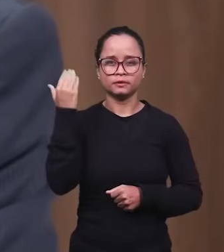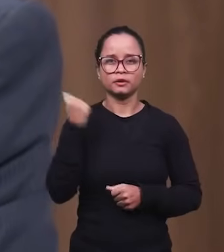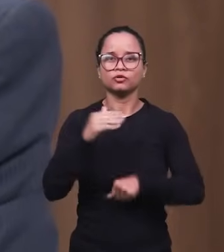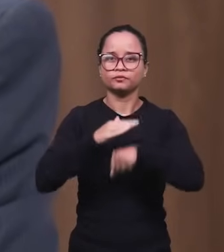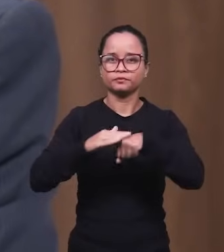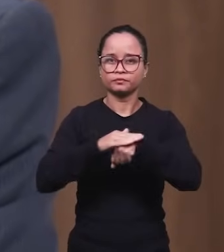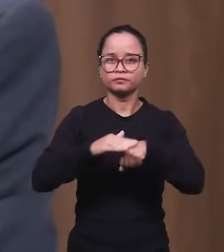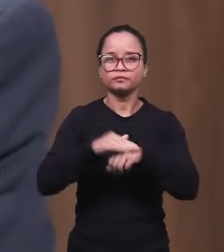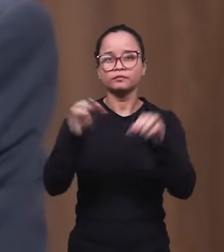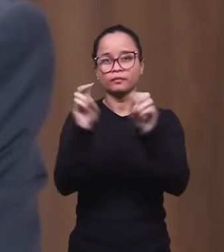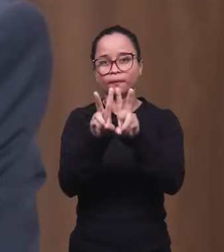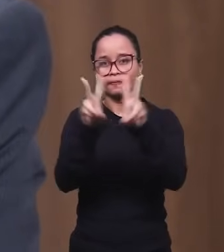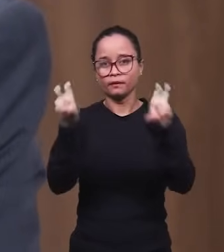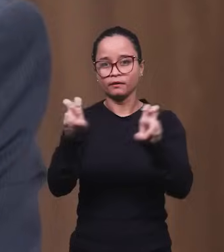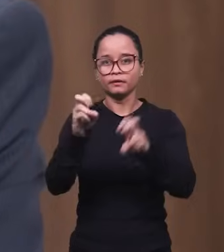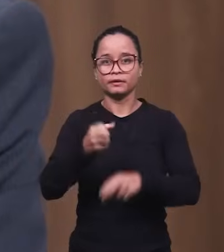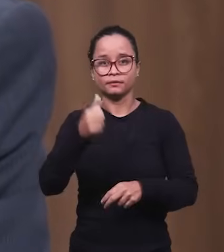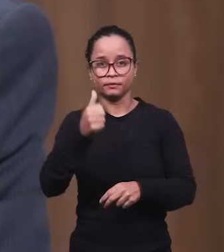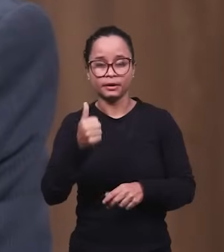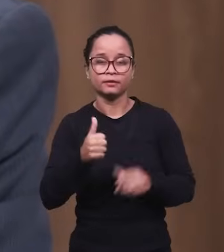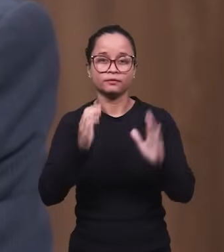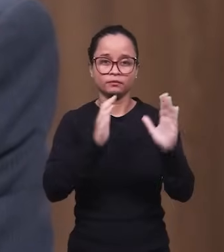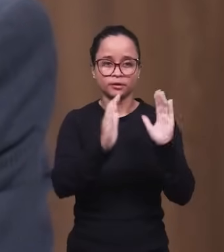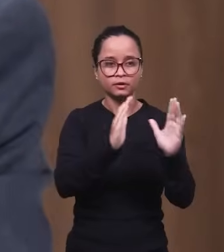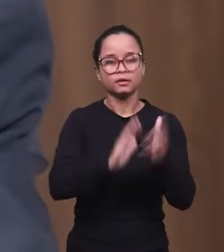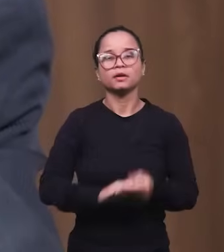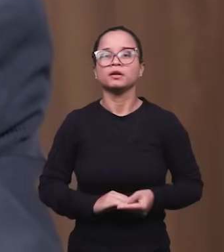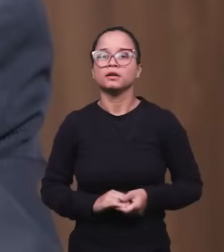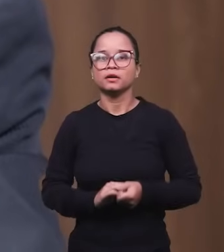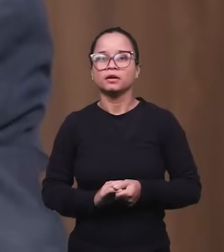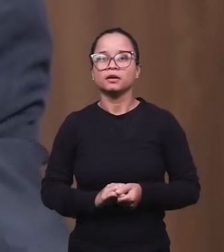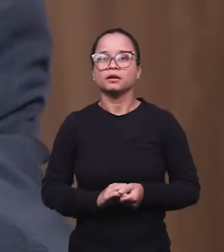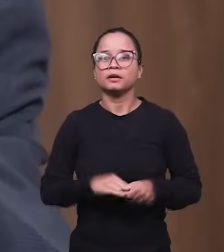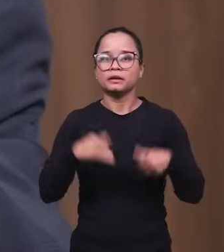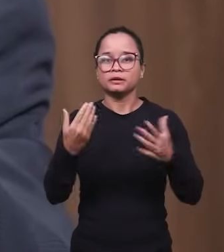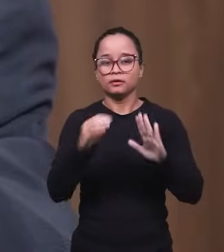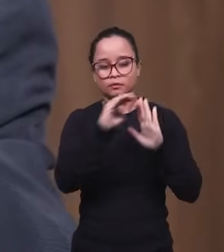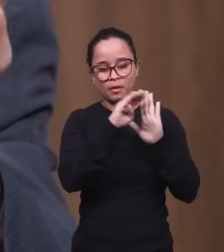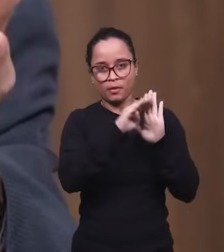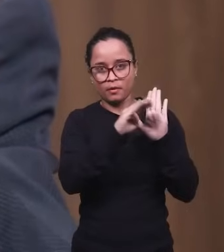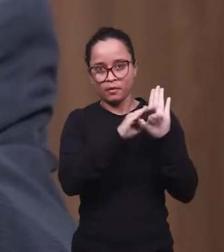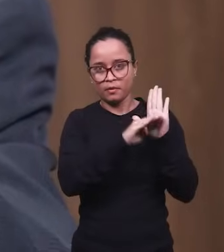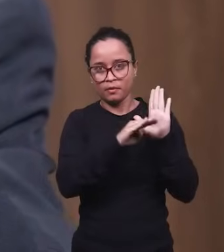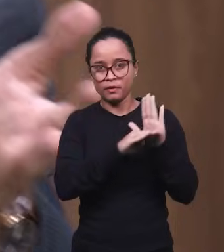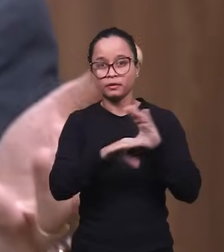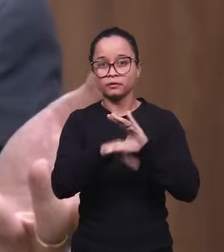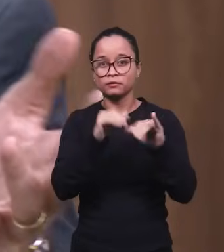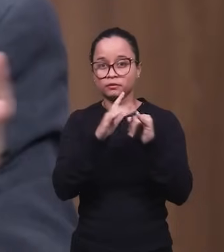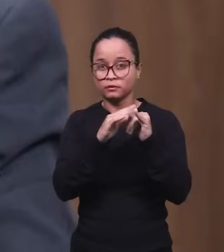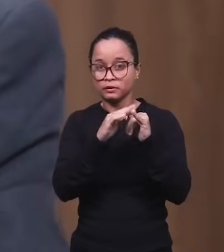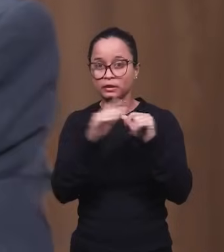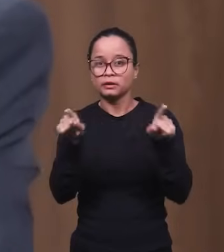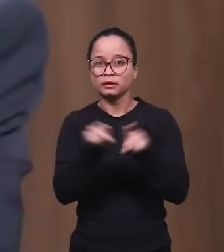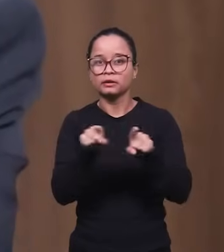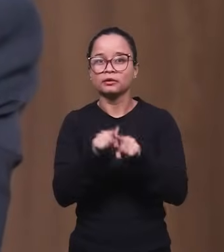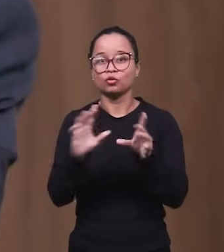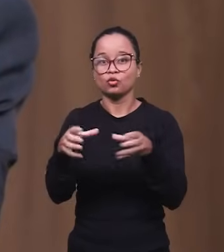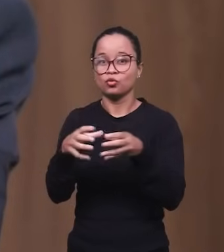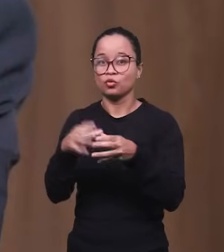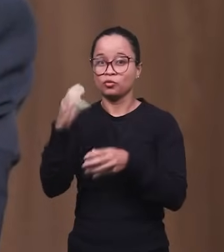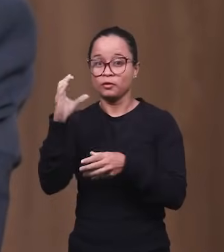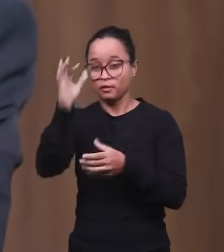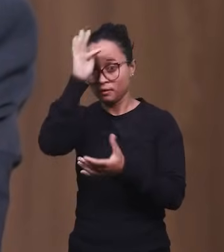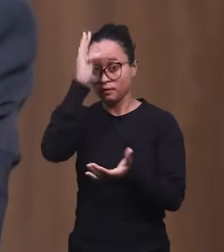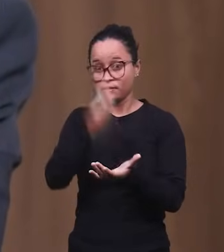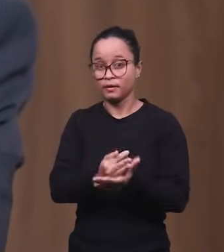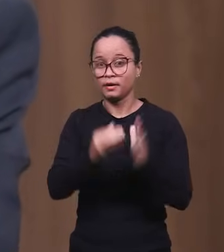respeito deste tema na primeira parte, e lá na playlist do canal oficial da igreja tem lá do grupo